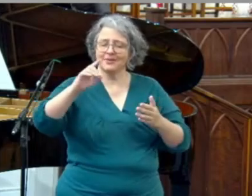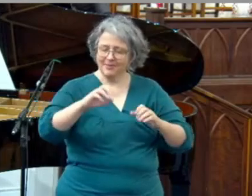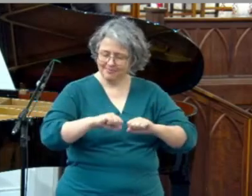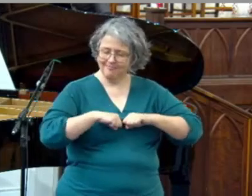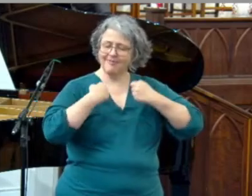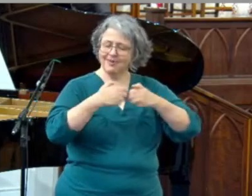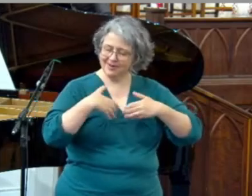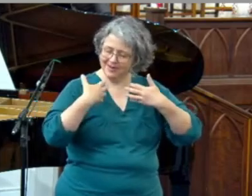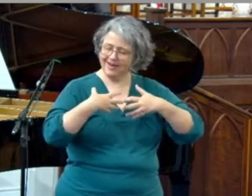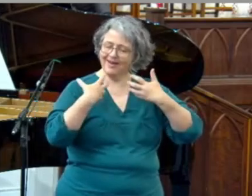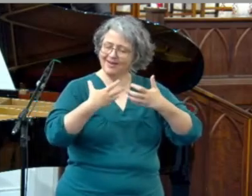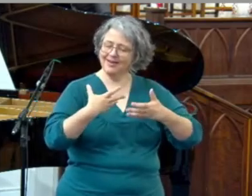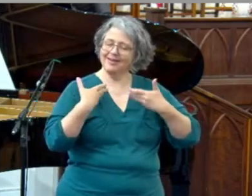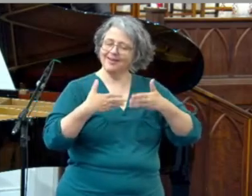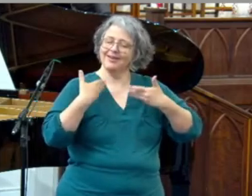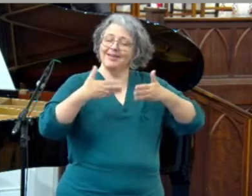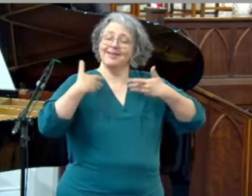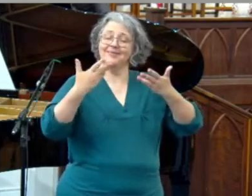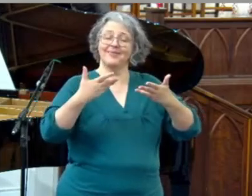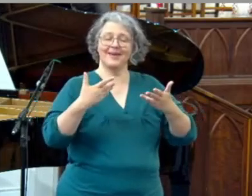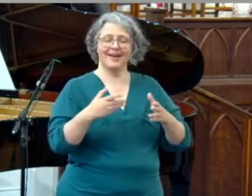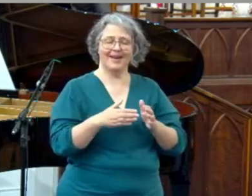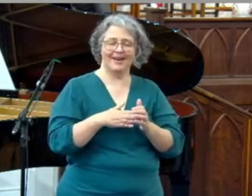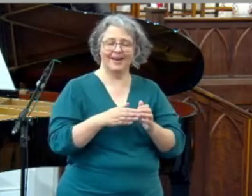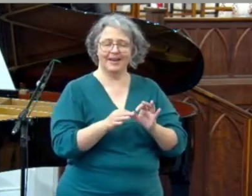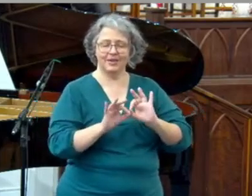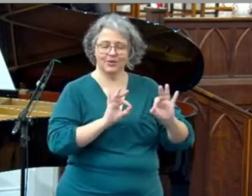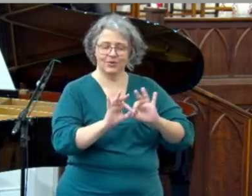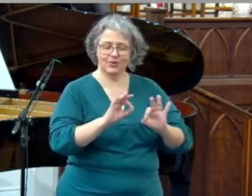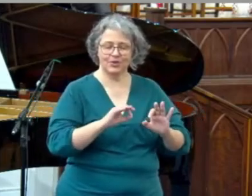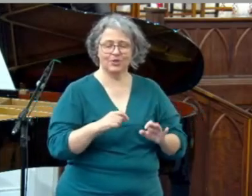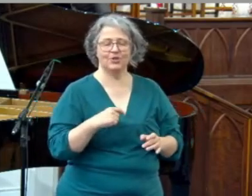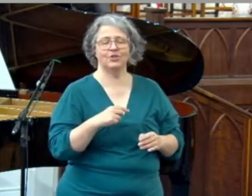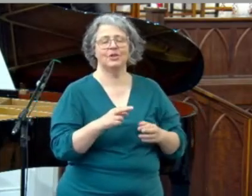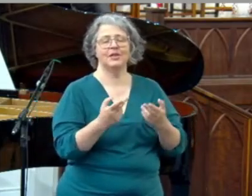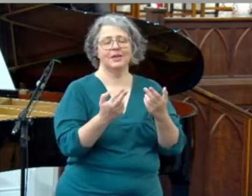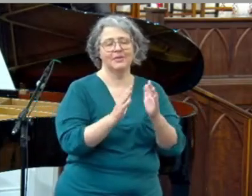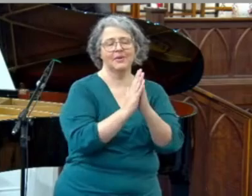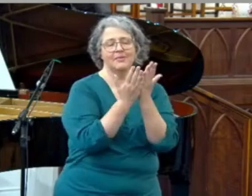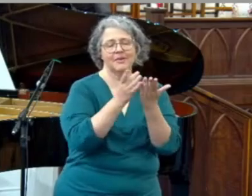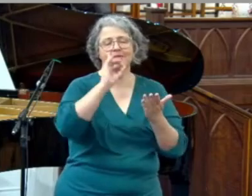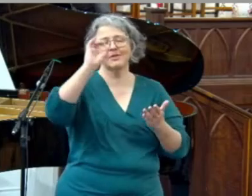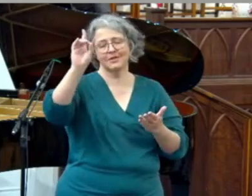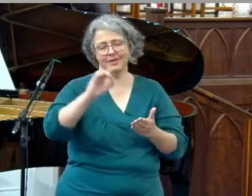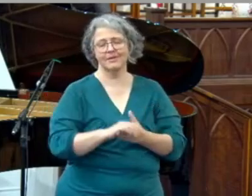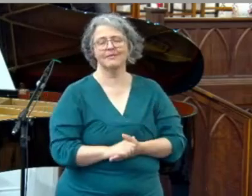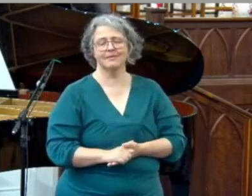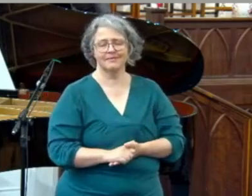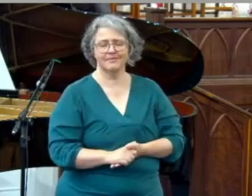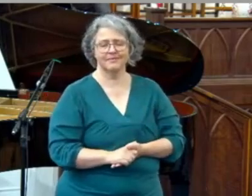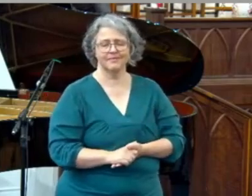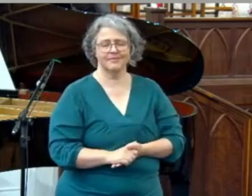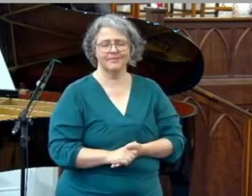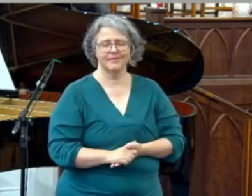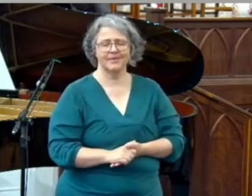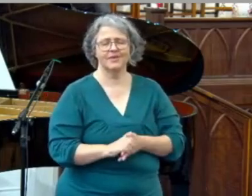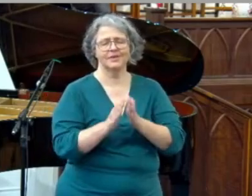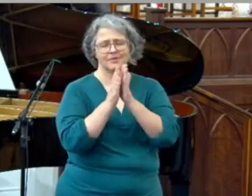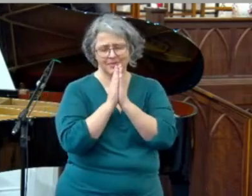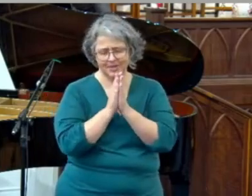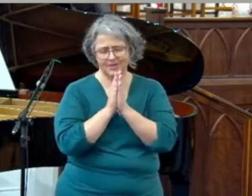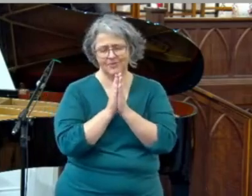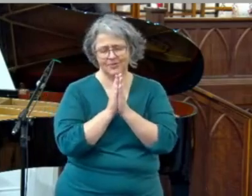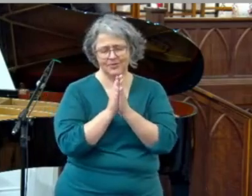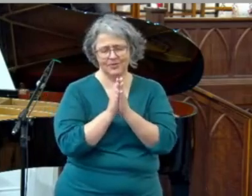nos desafiar, nos corrigir, como é próprio da Santa Palavra de Deus. Nós te pedimos